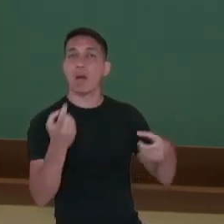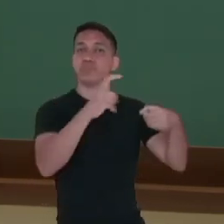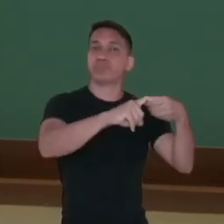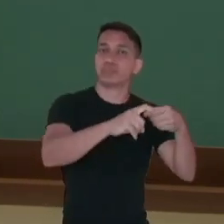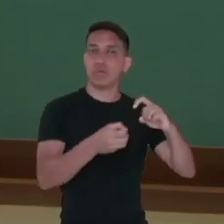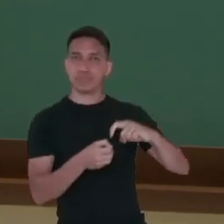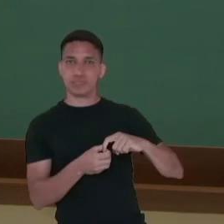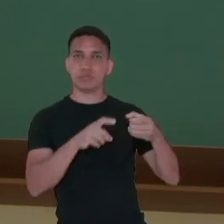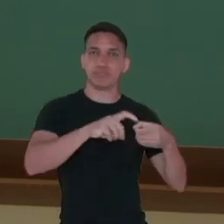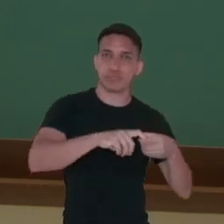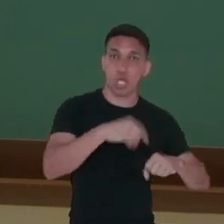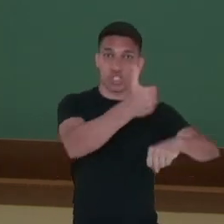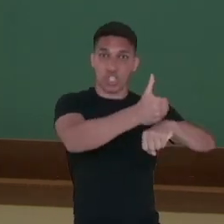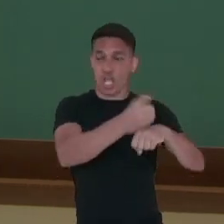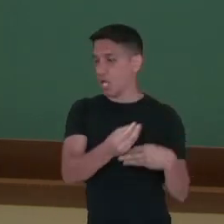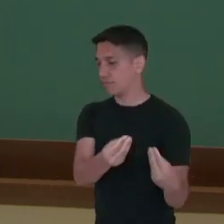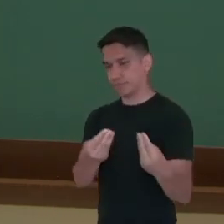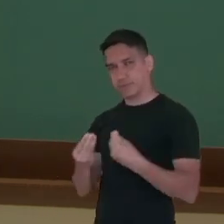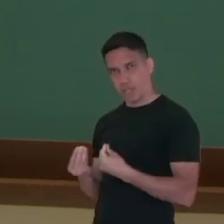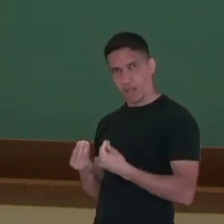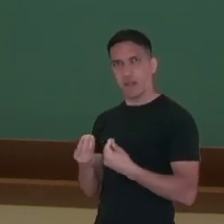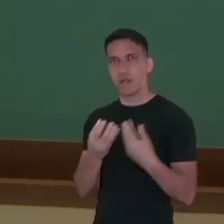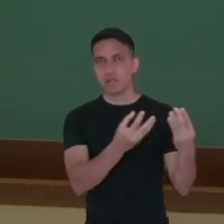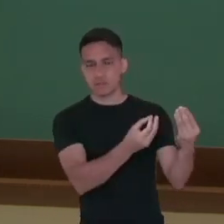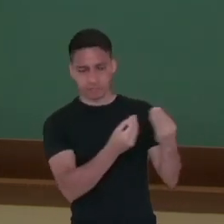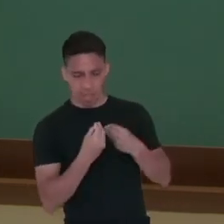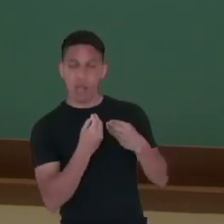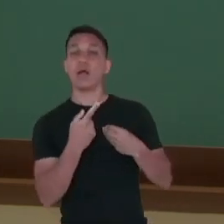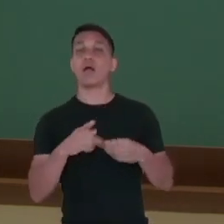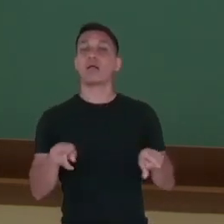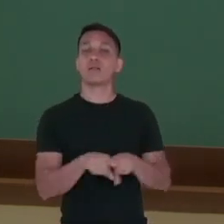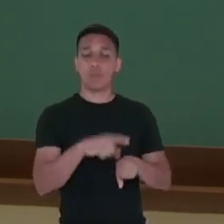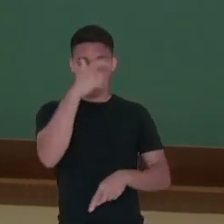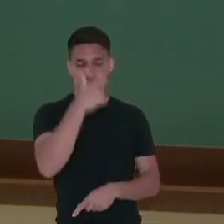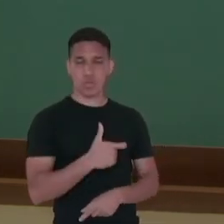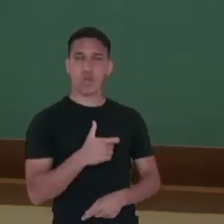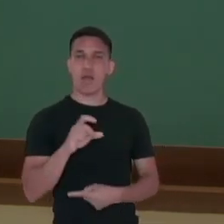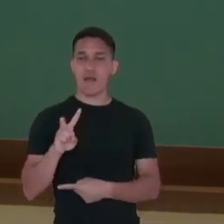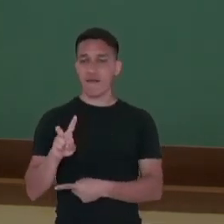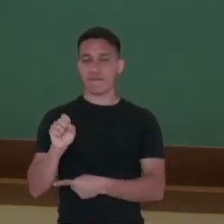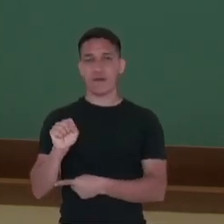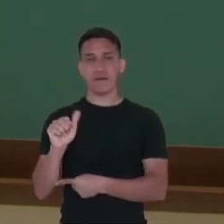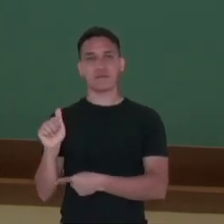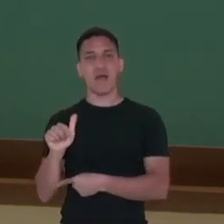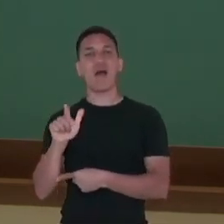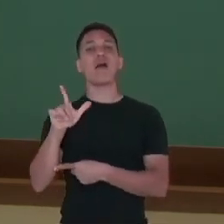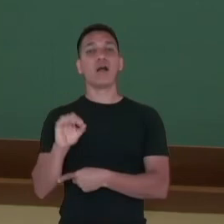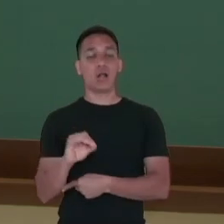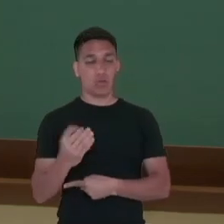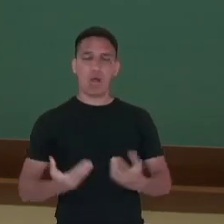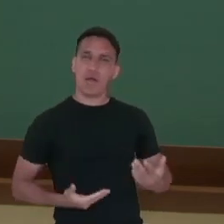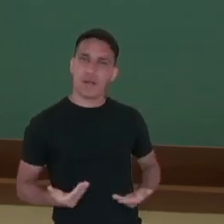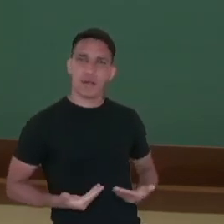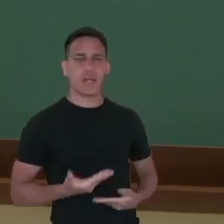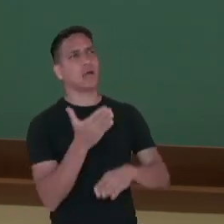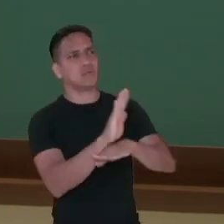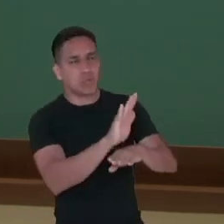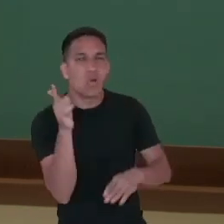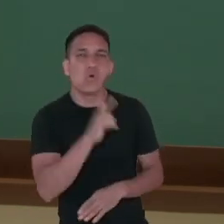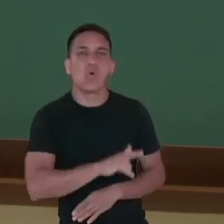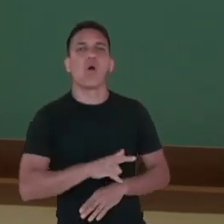entre o suzerano, aquele que deu o feudo, com o vassalo, aquele que recebeu, que prometia dar auxílio militar quando necessário